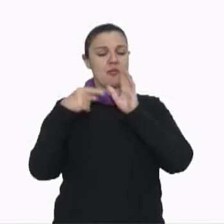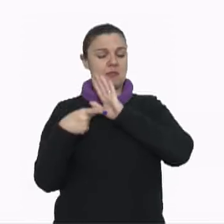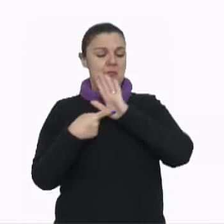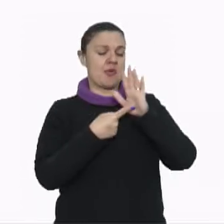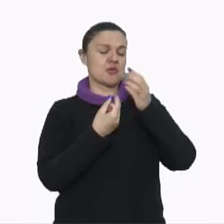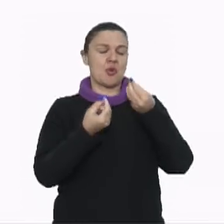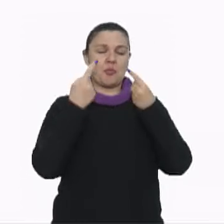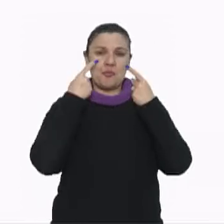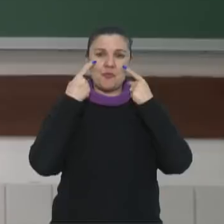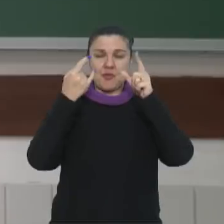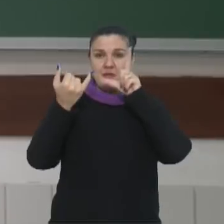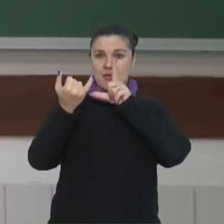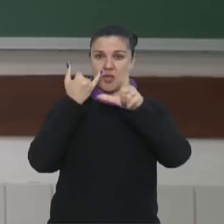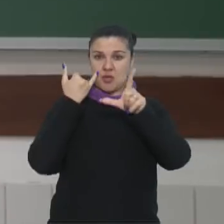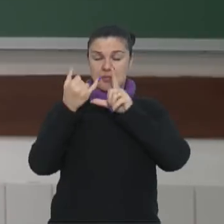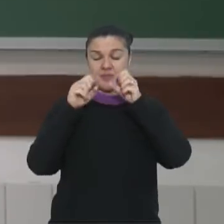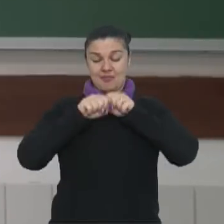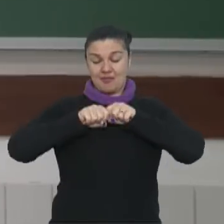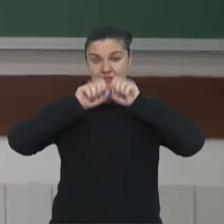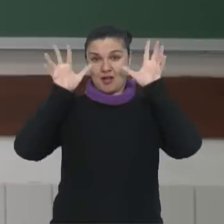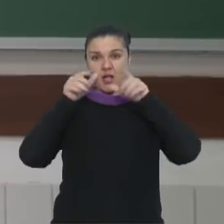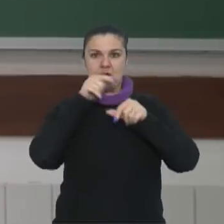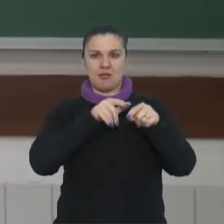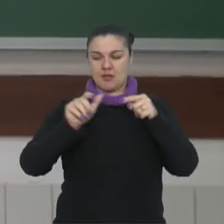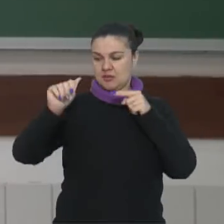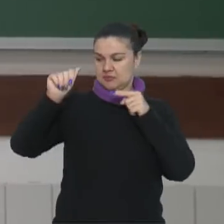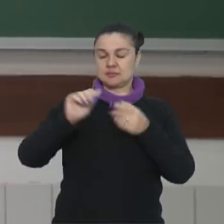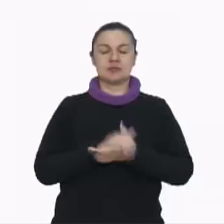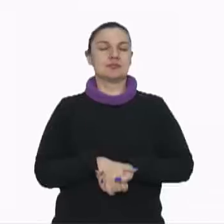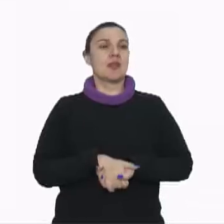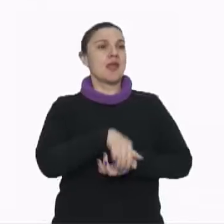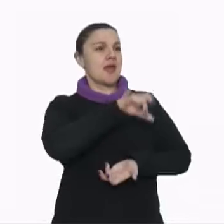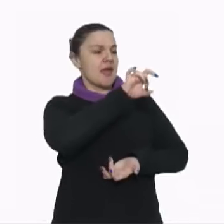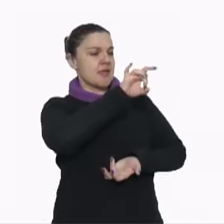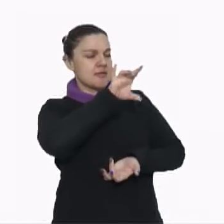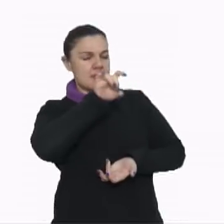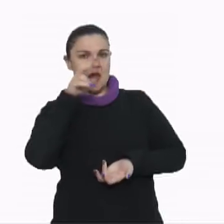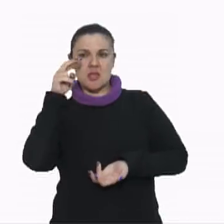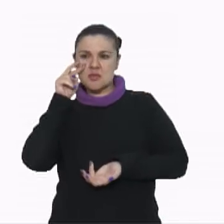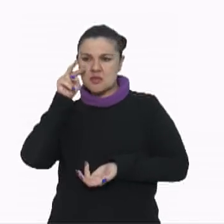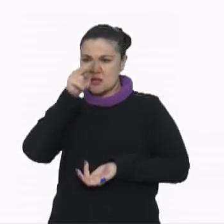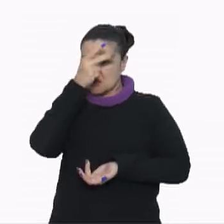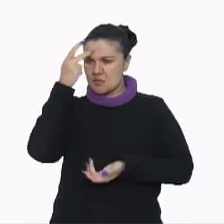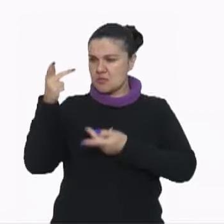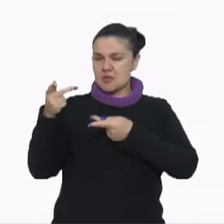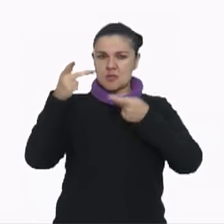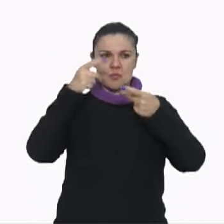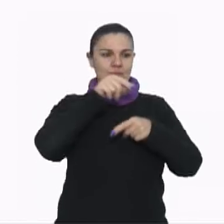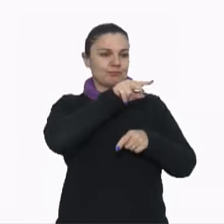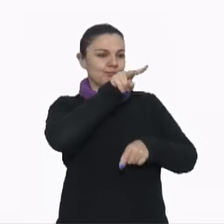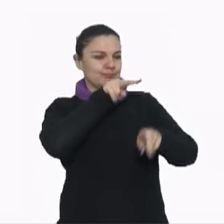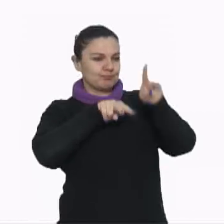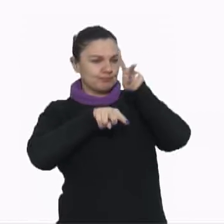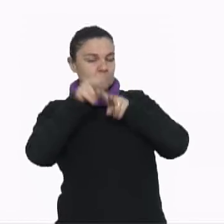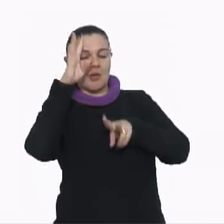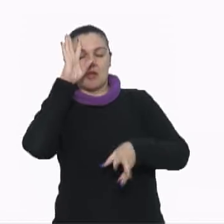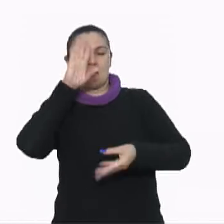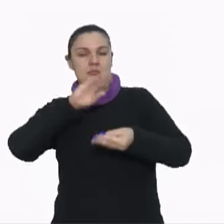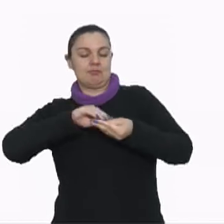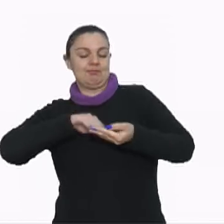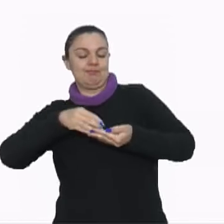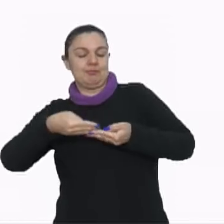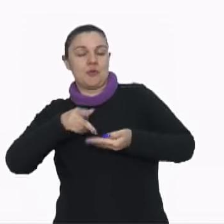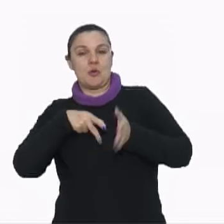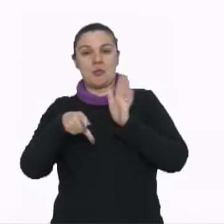né? Numa das respostas ele deixa isso claro. Letra A. Cada leitor é convidado a fazer a sua própria interpretação de acordo com as